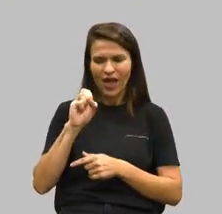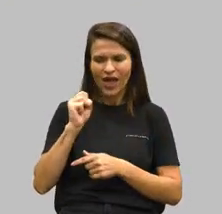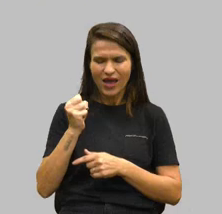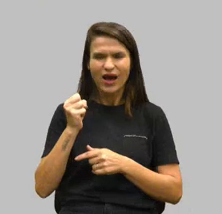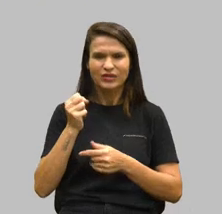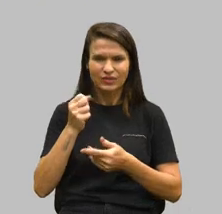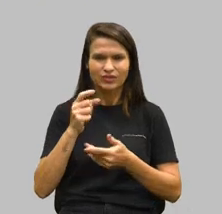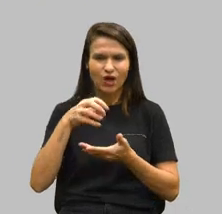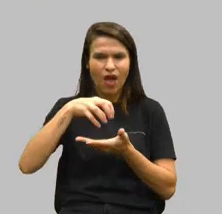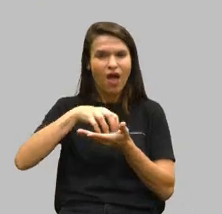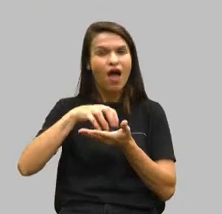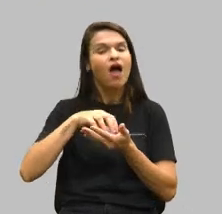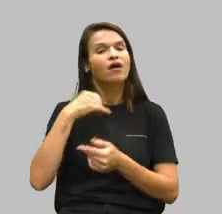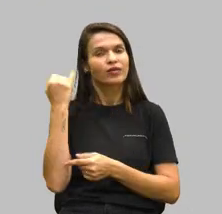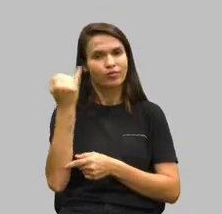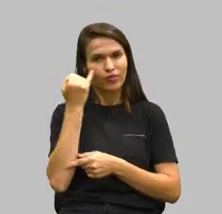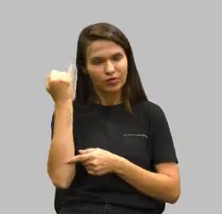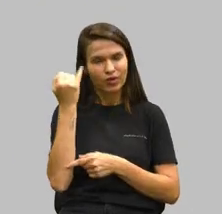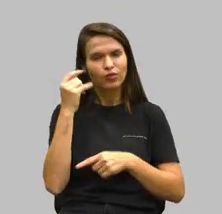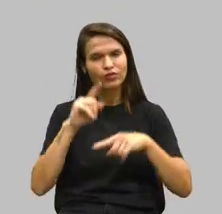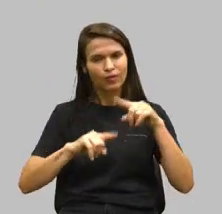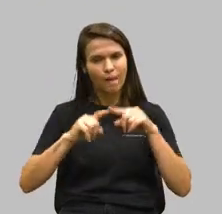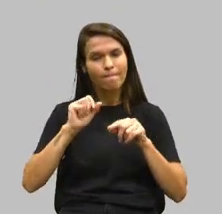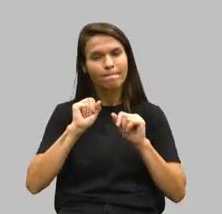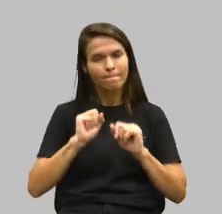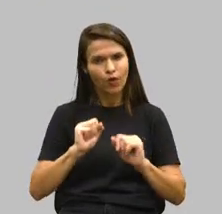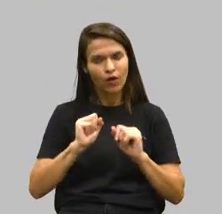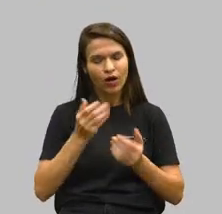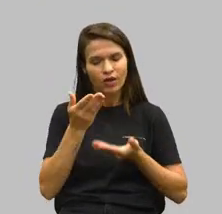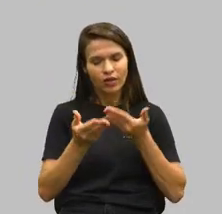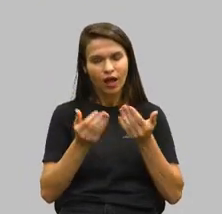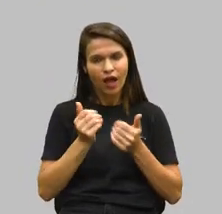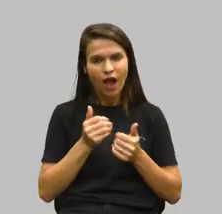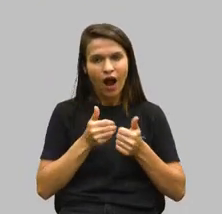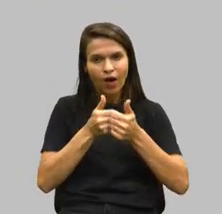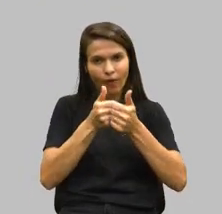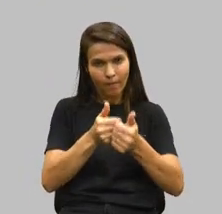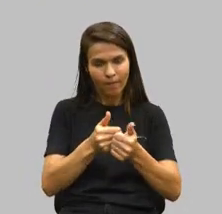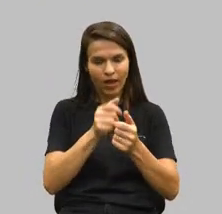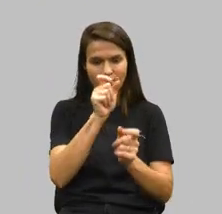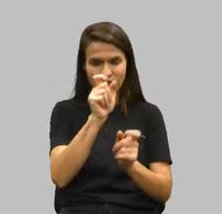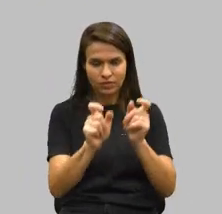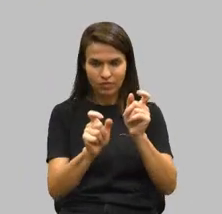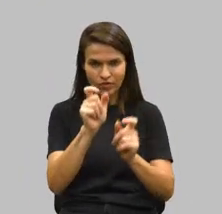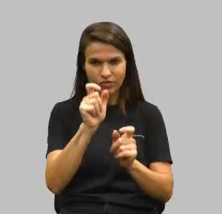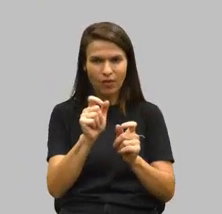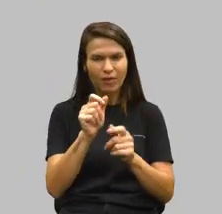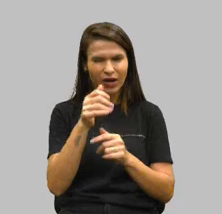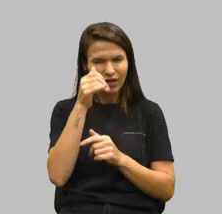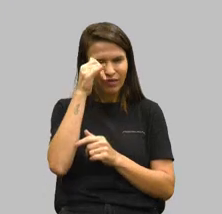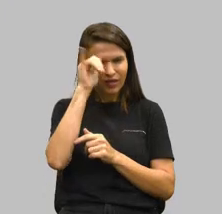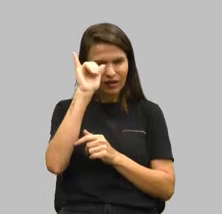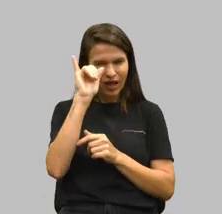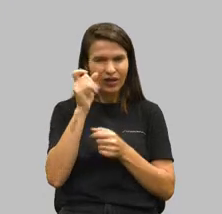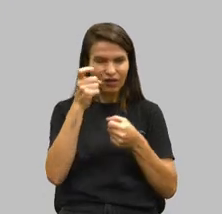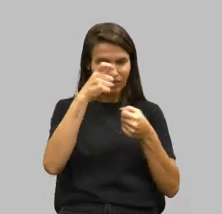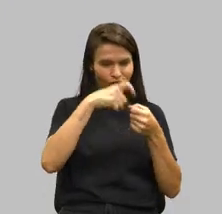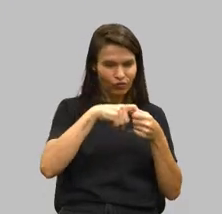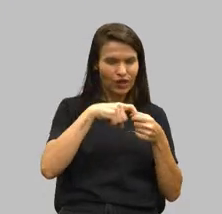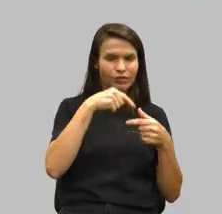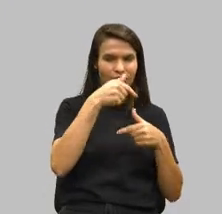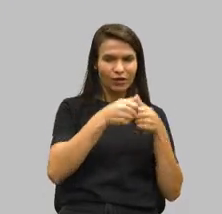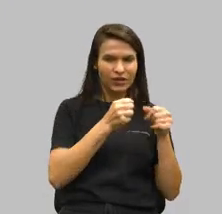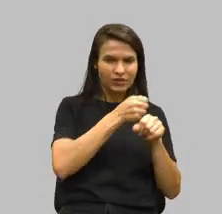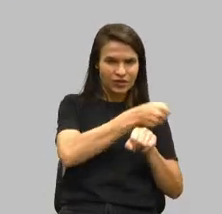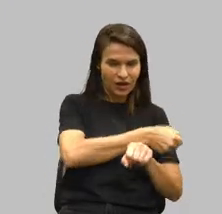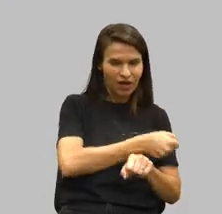eh pode atender e acompanhar essas pessoas nessa situação para que elas não voltem pro trabalho escravo para que